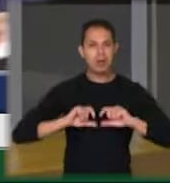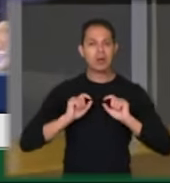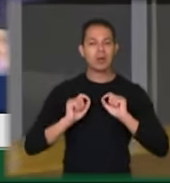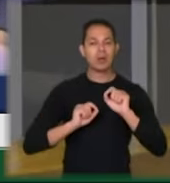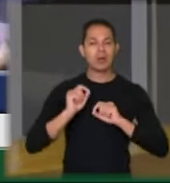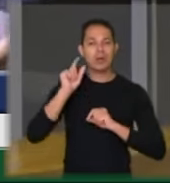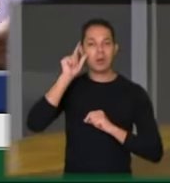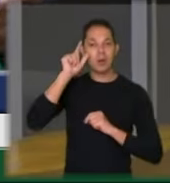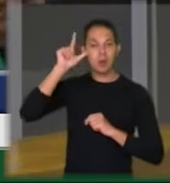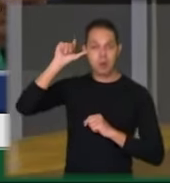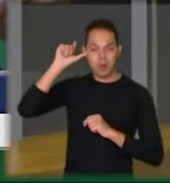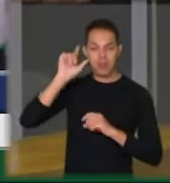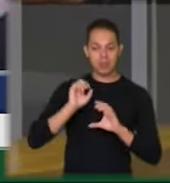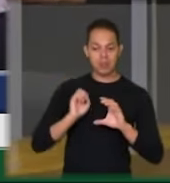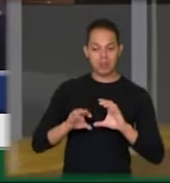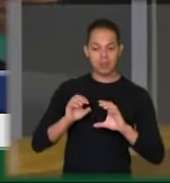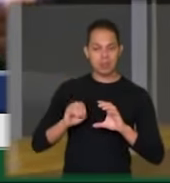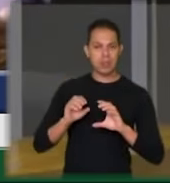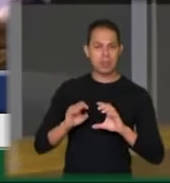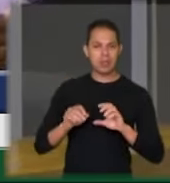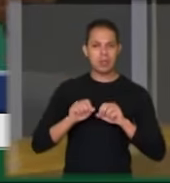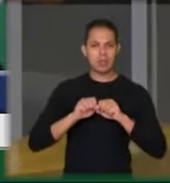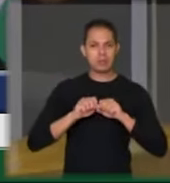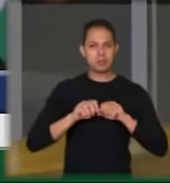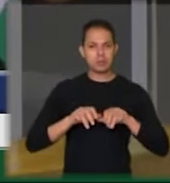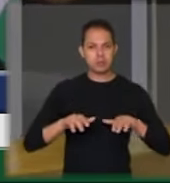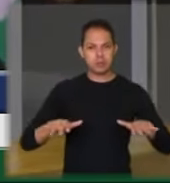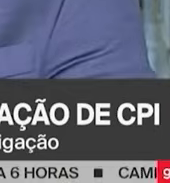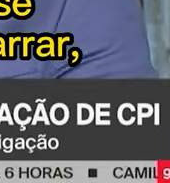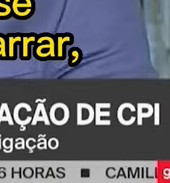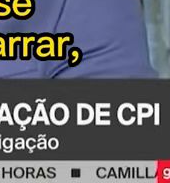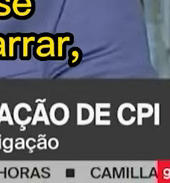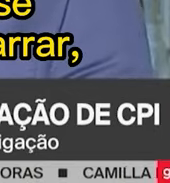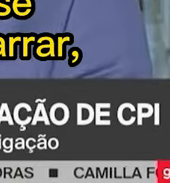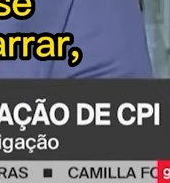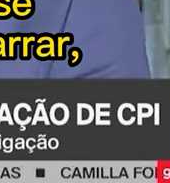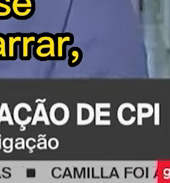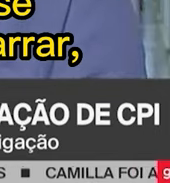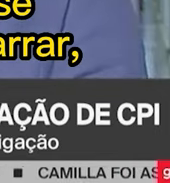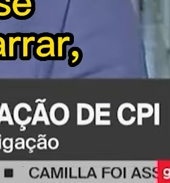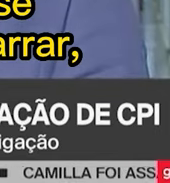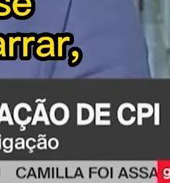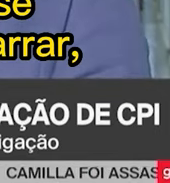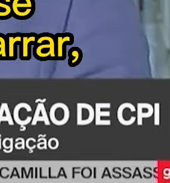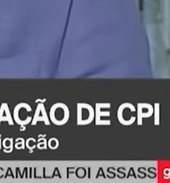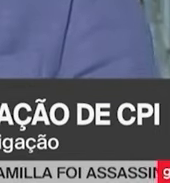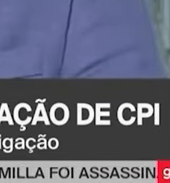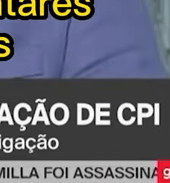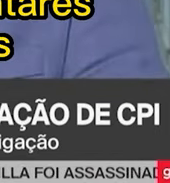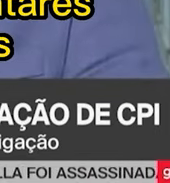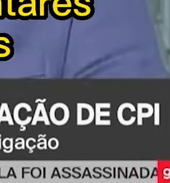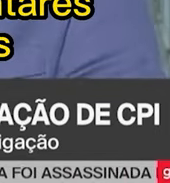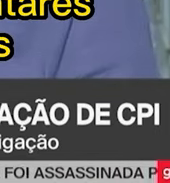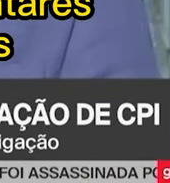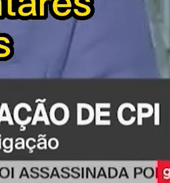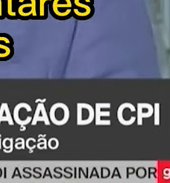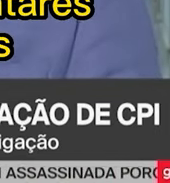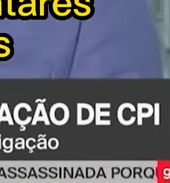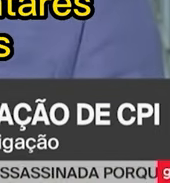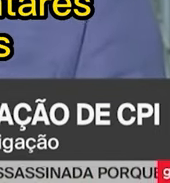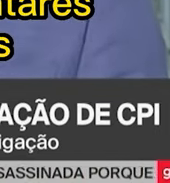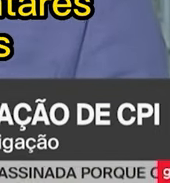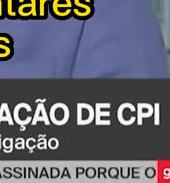Ontem foi divulgado pela Globo News e agora pelo Estadão. Então o governo está se esforçando para tentar barrar, está